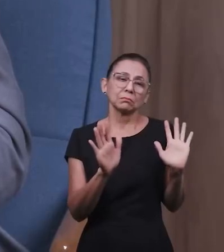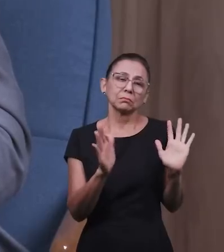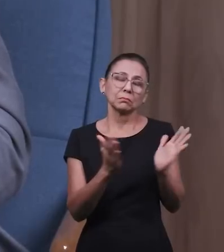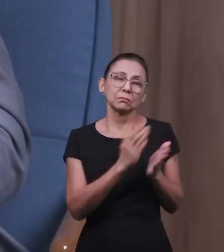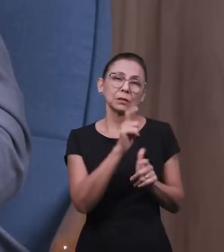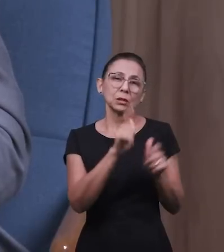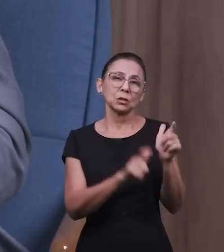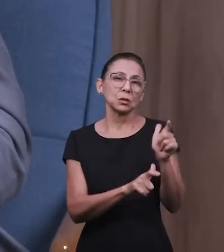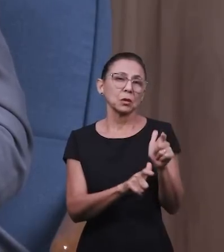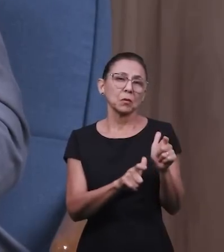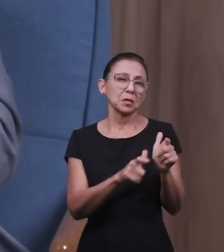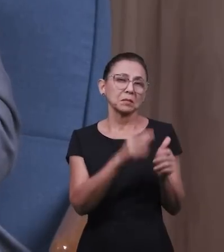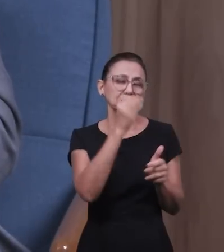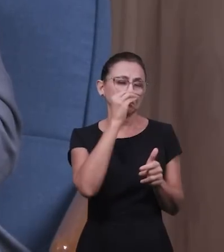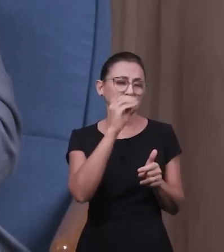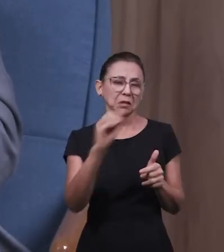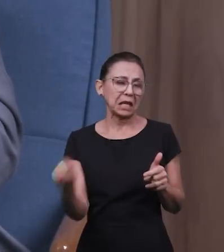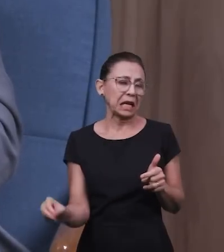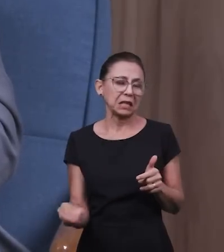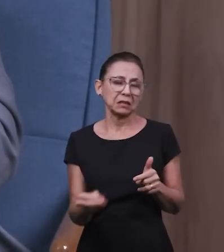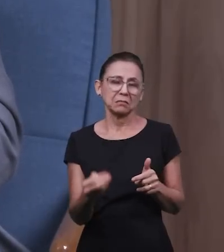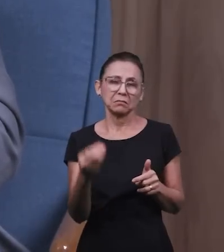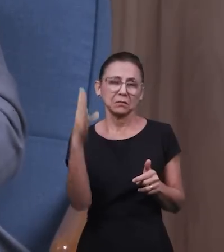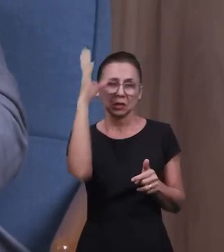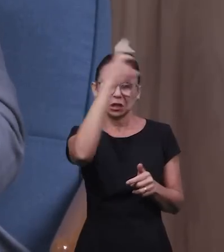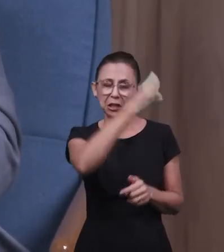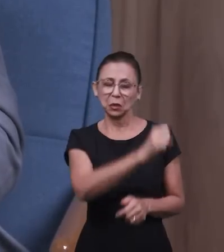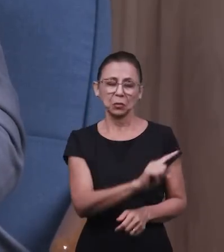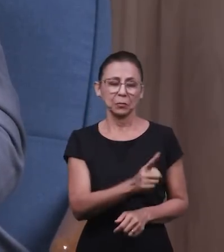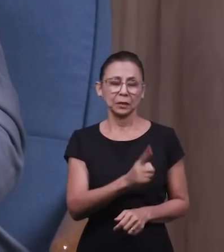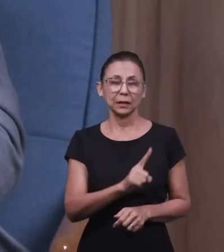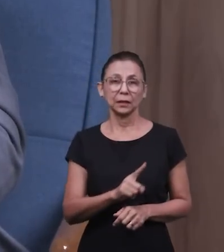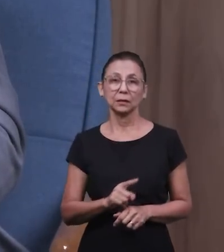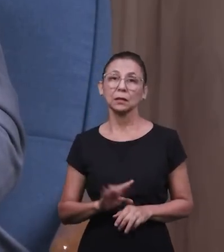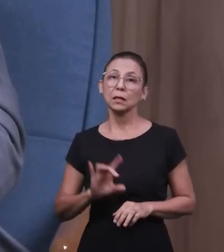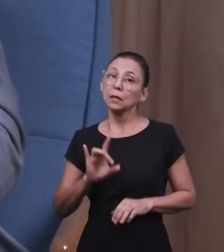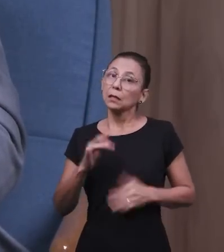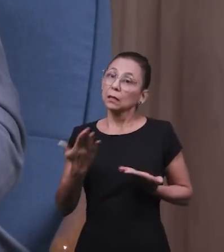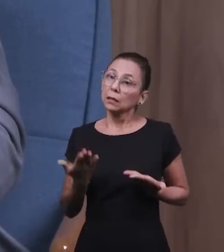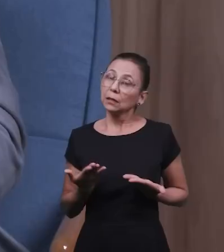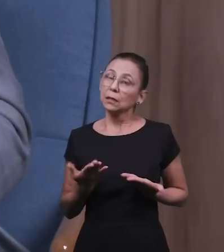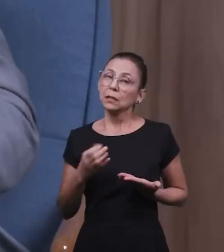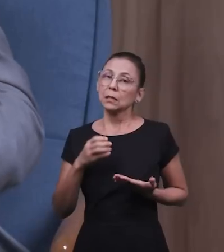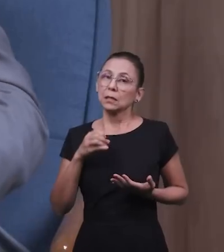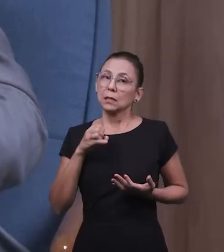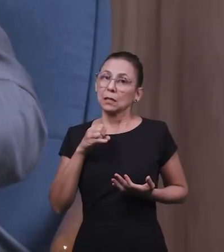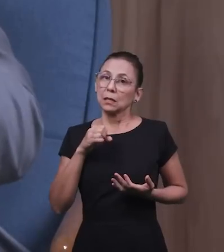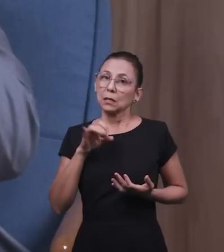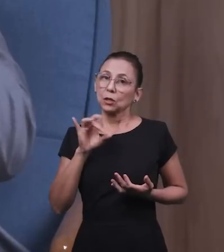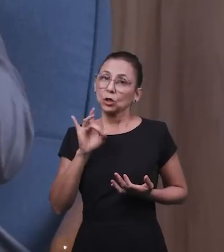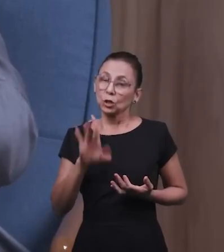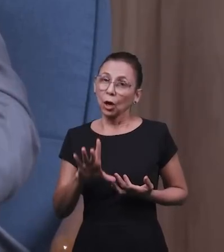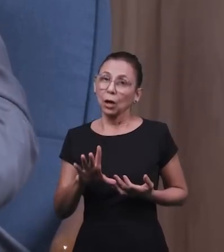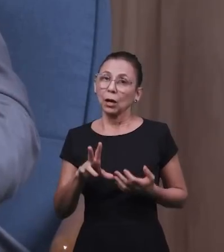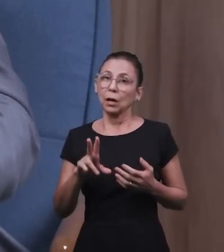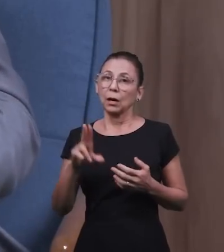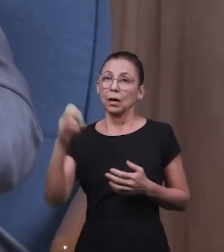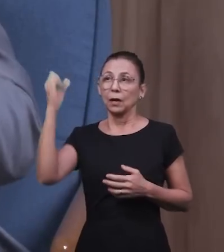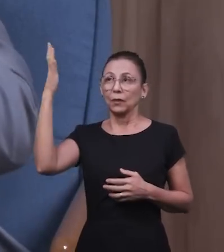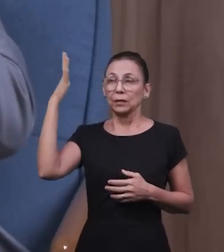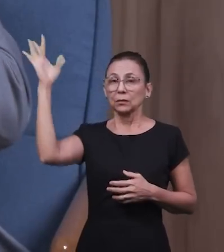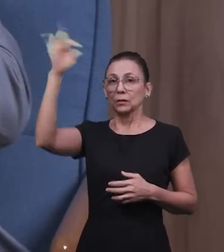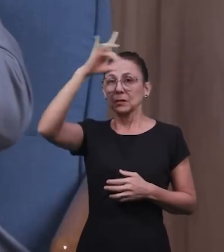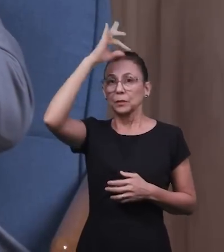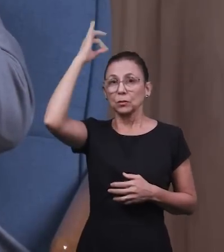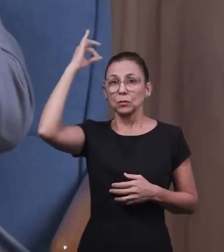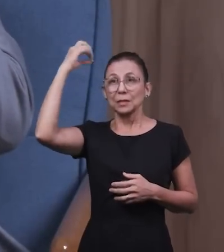não compreendido, e não há como compreender o livro de Cantares se não for pela revelação do Espírito Santo. Verdade. Fora da revelação, é um mero livro poético,